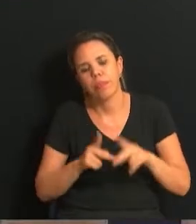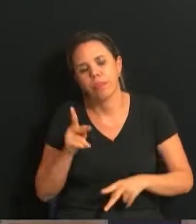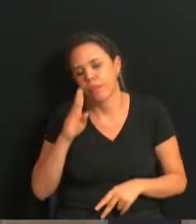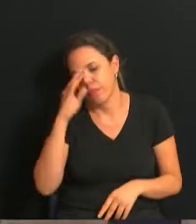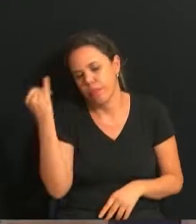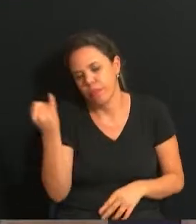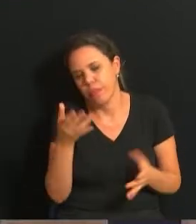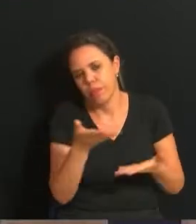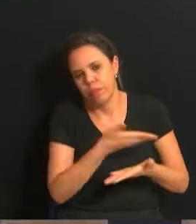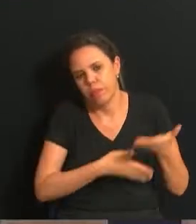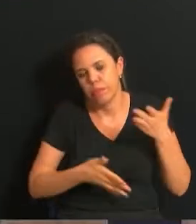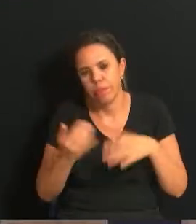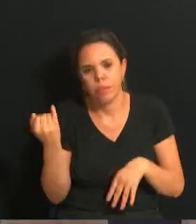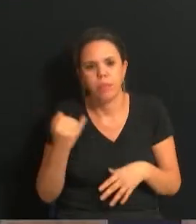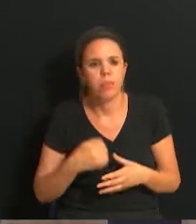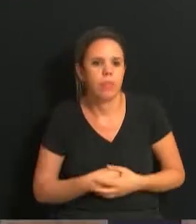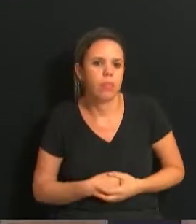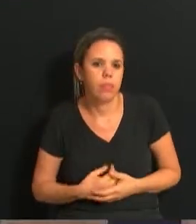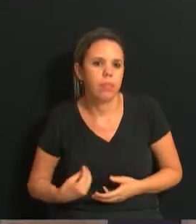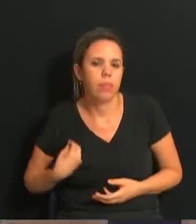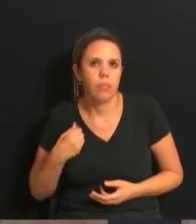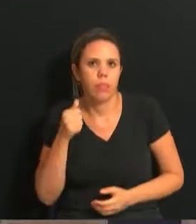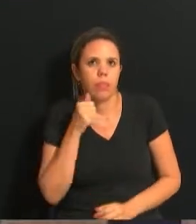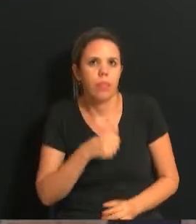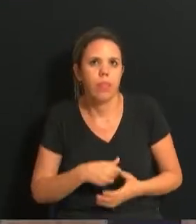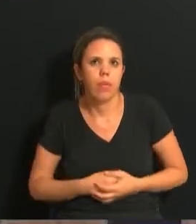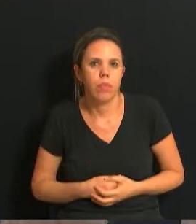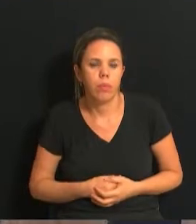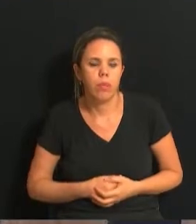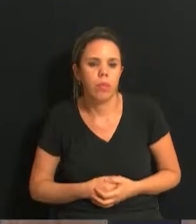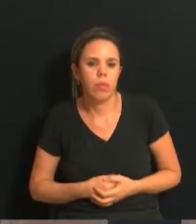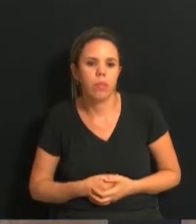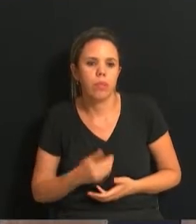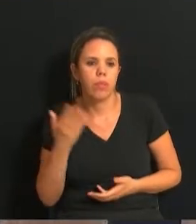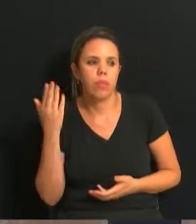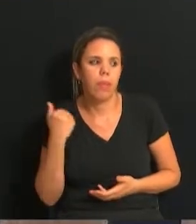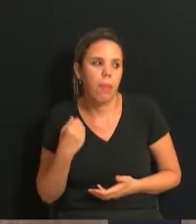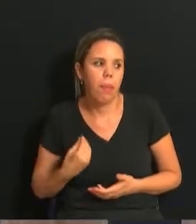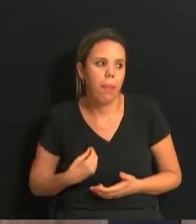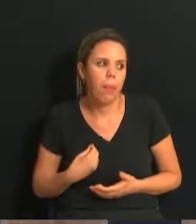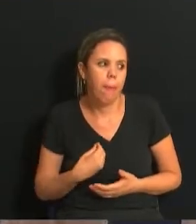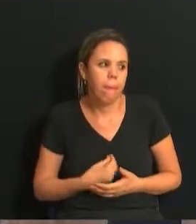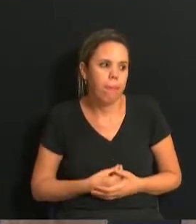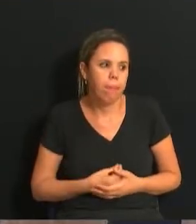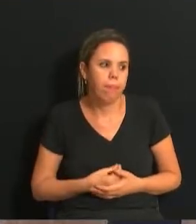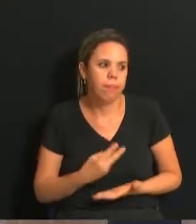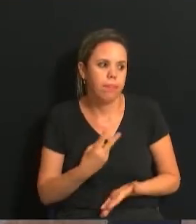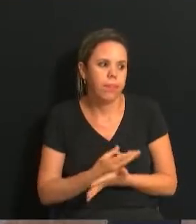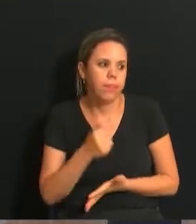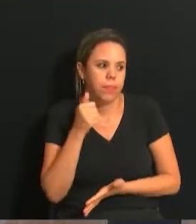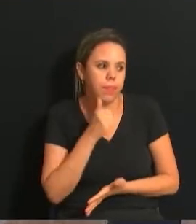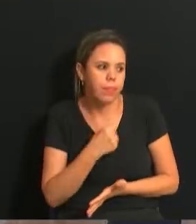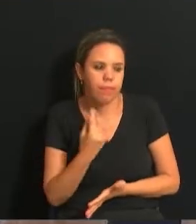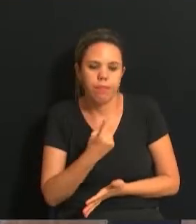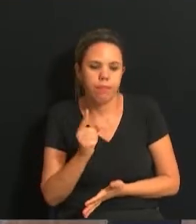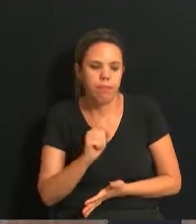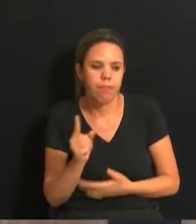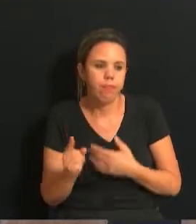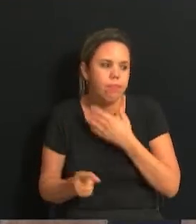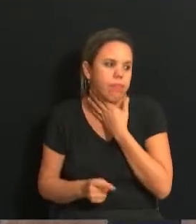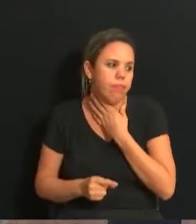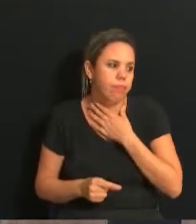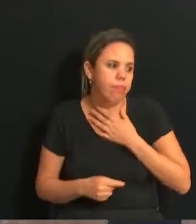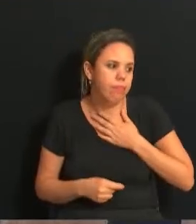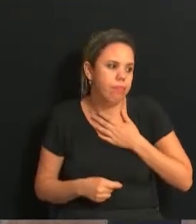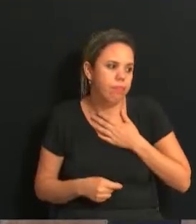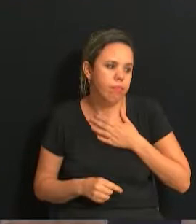de relações, ela é fundamental na vida da mulher, né? Então a gente sabe que, embora mesmo a mulher que não conseguiu fazer um isolamento social total, muito